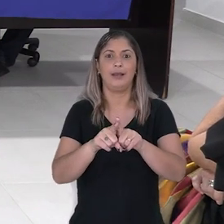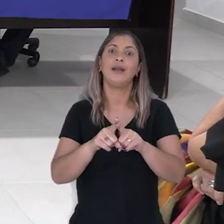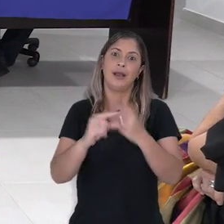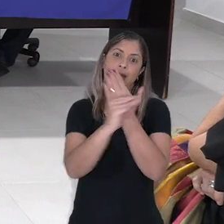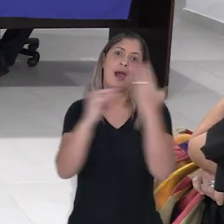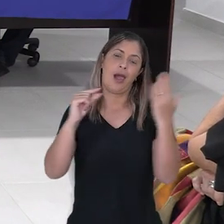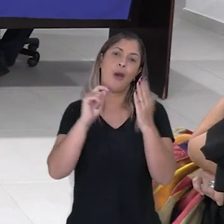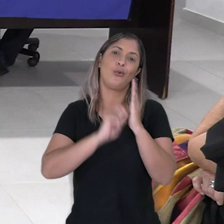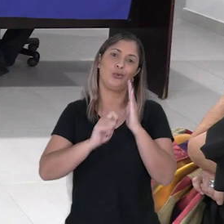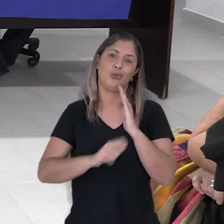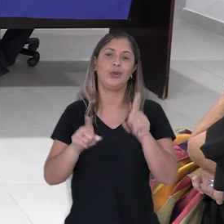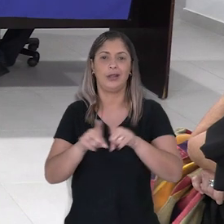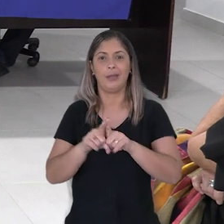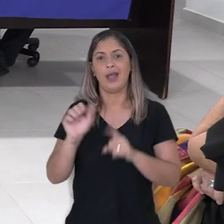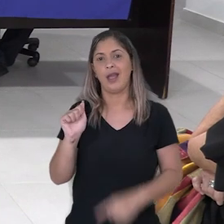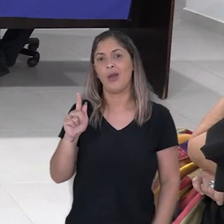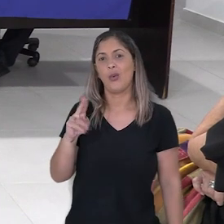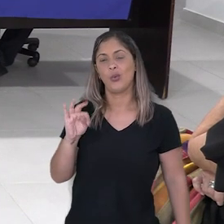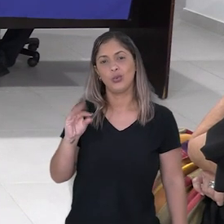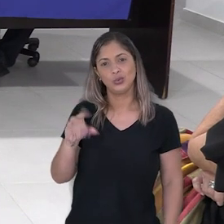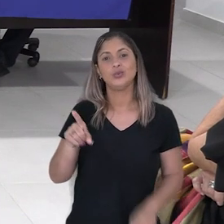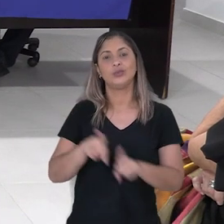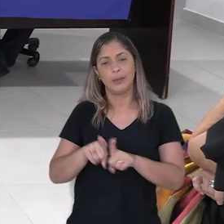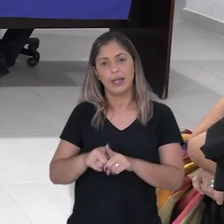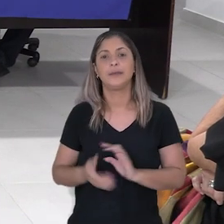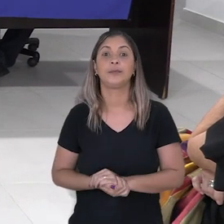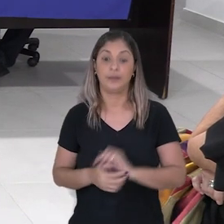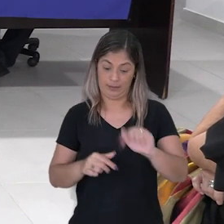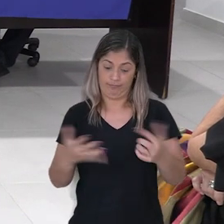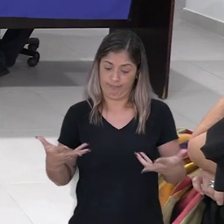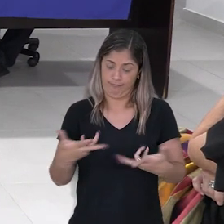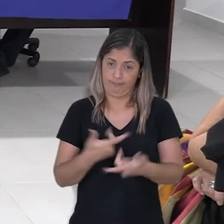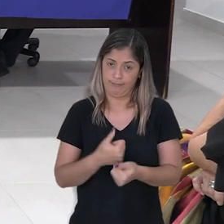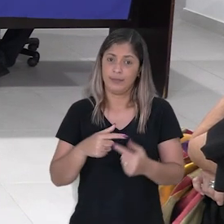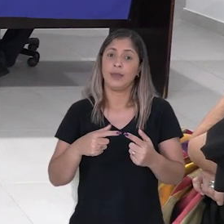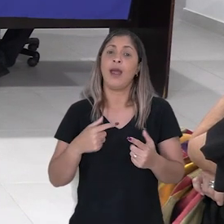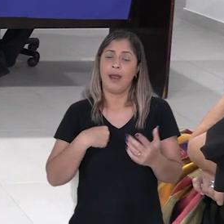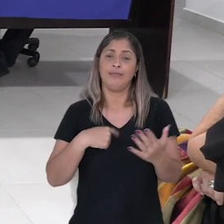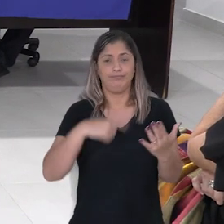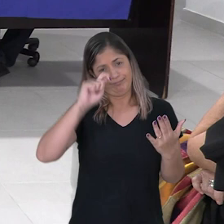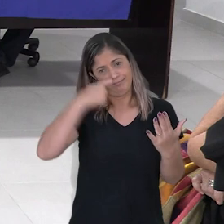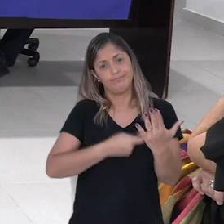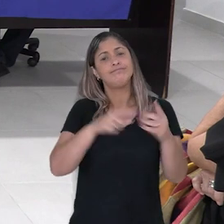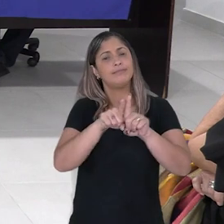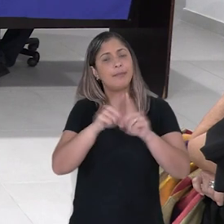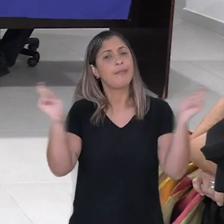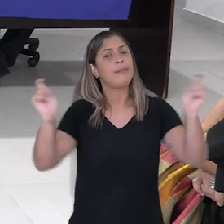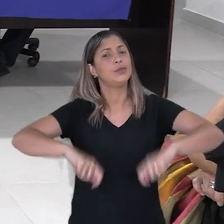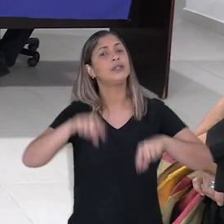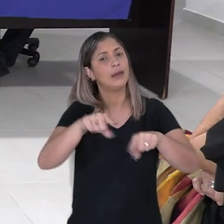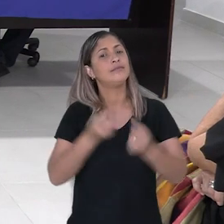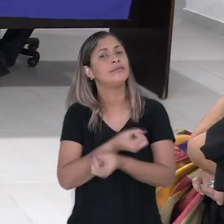né, o Antônio Augusto Passos Videira e o Cássio Leite Vieira, dessa obra, que com a dedicação e a paixão tornaram possível